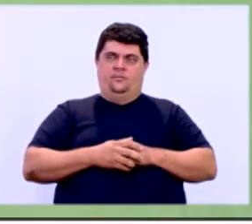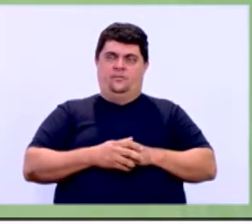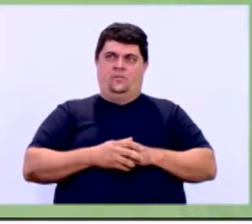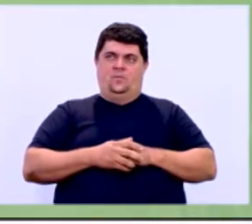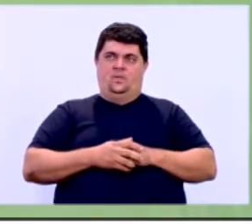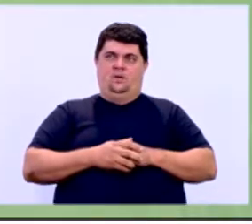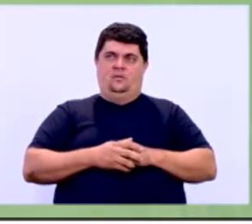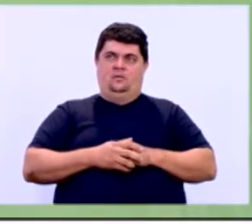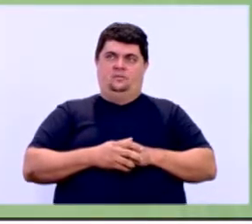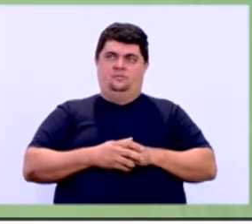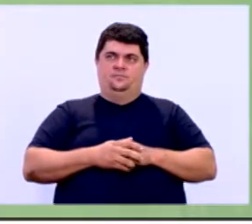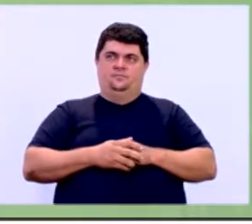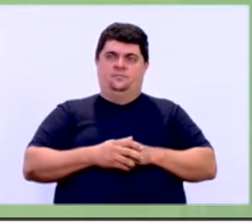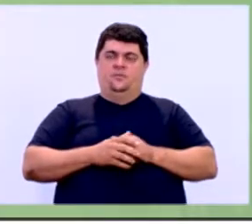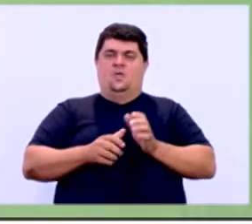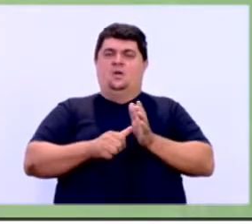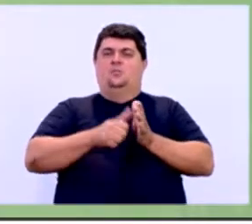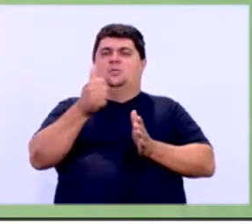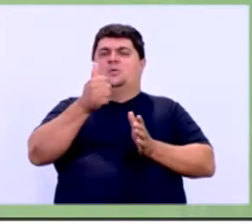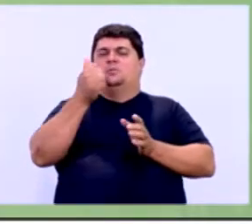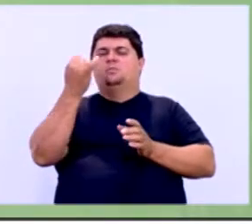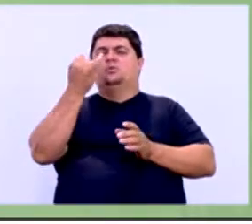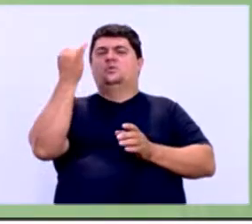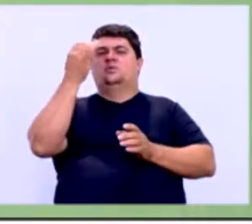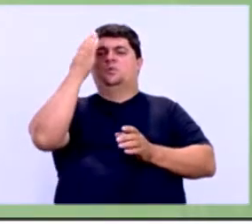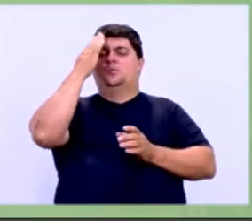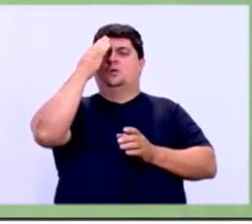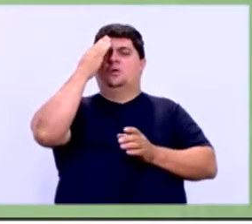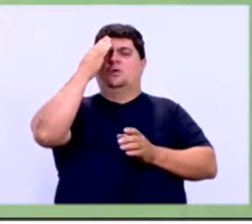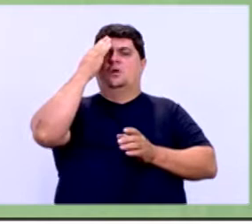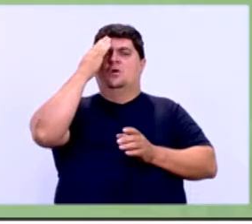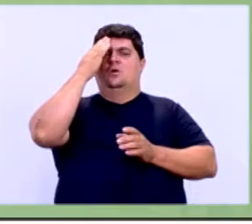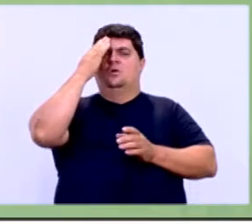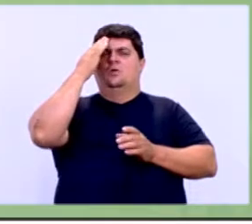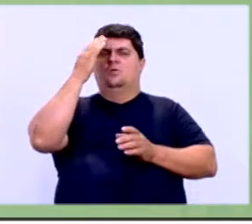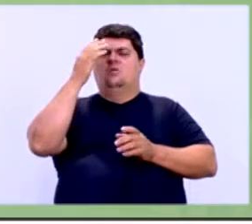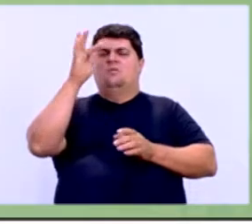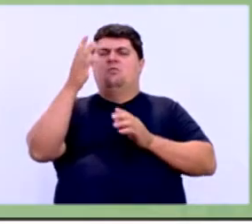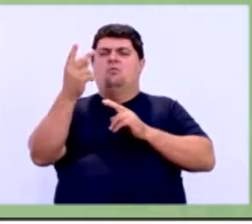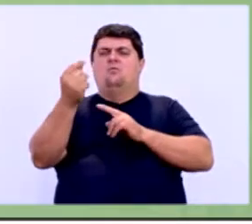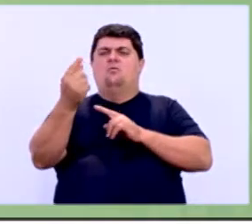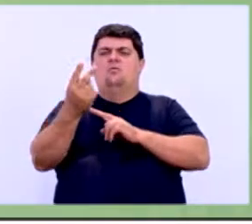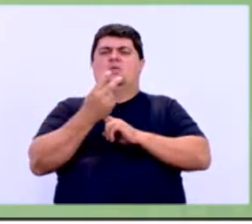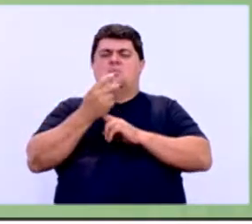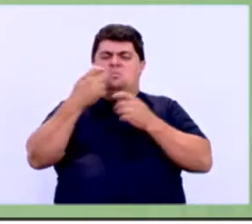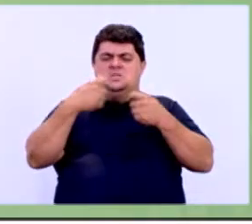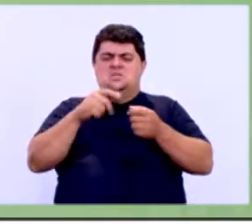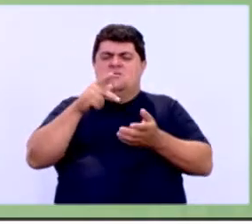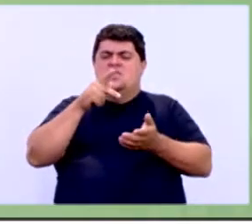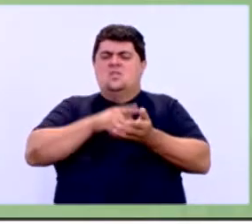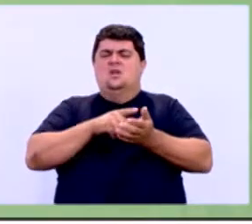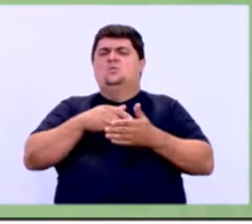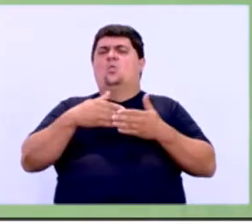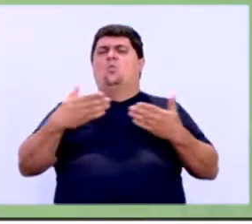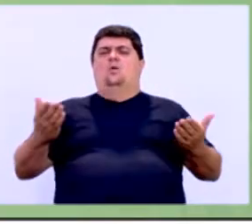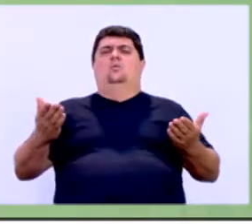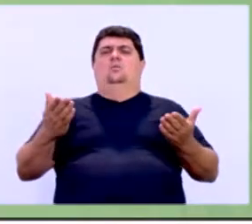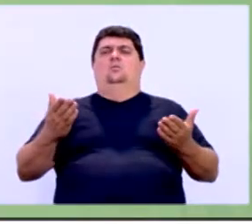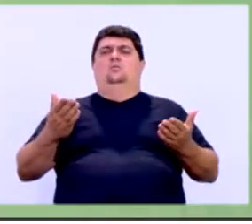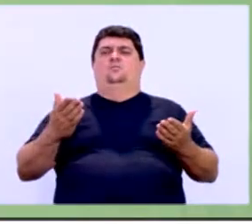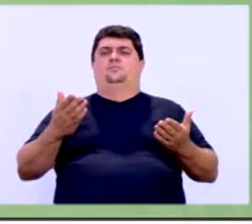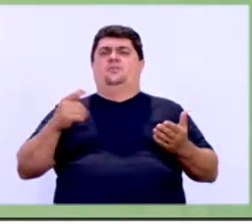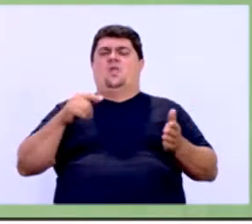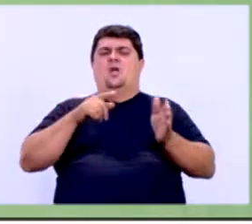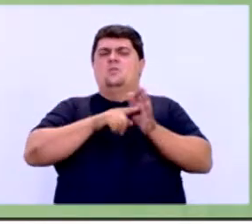Olha só. Primeiro ponto, a primeira questão é quando o financiamento é necessário, né? São questionamentos que